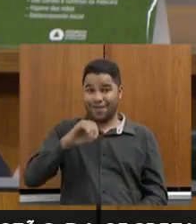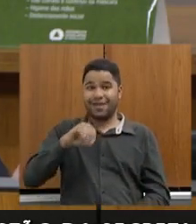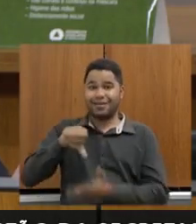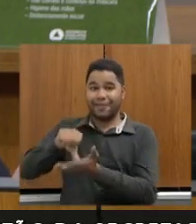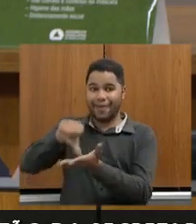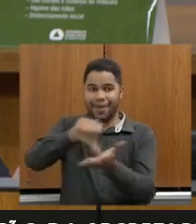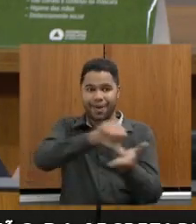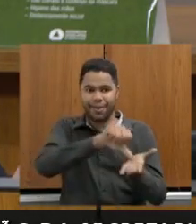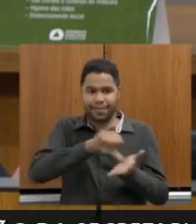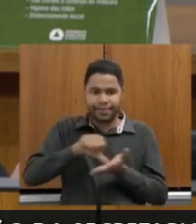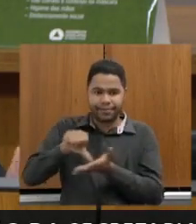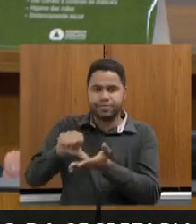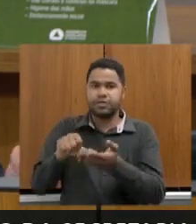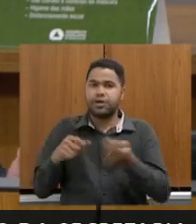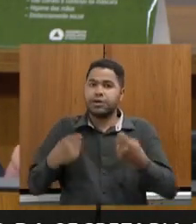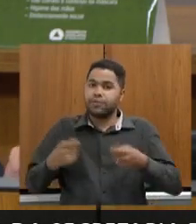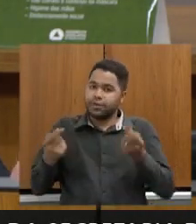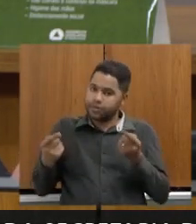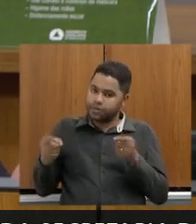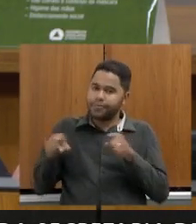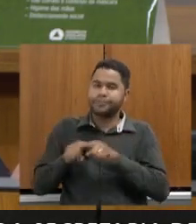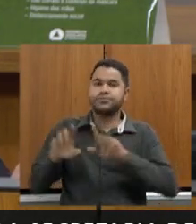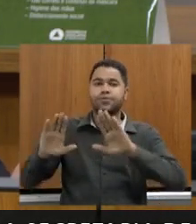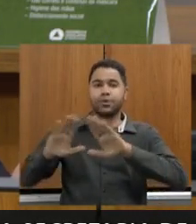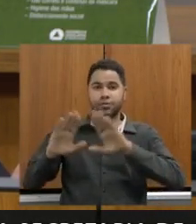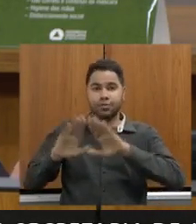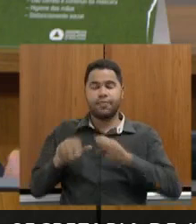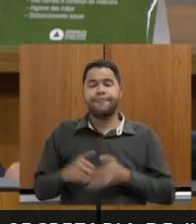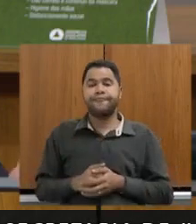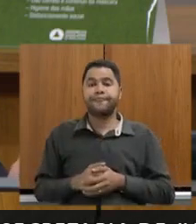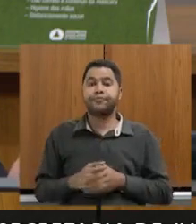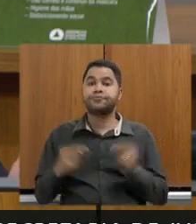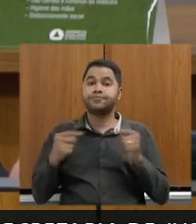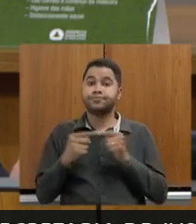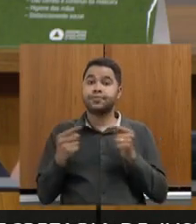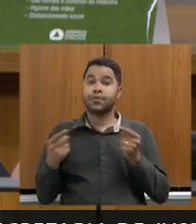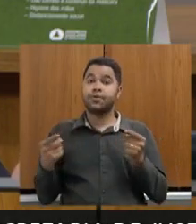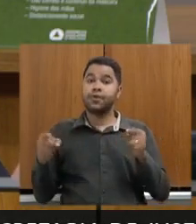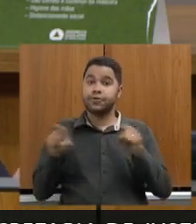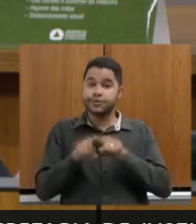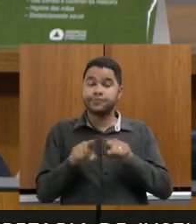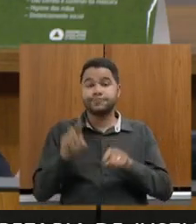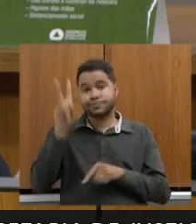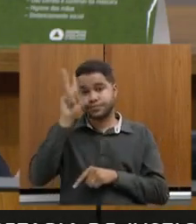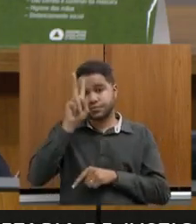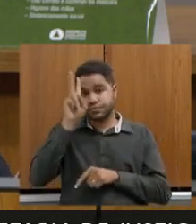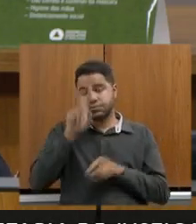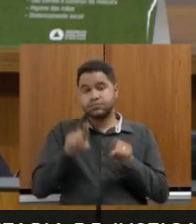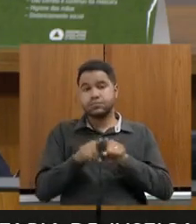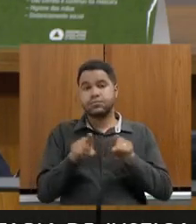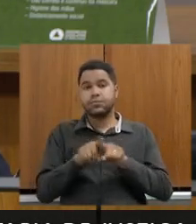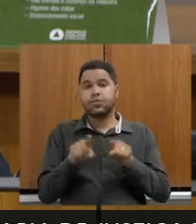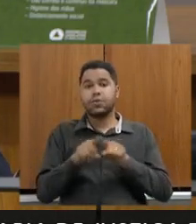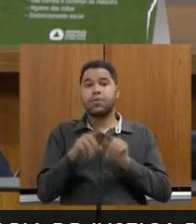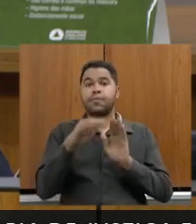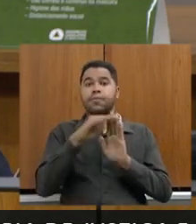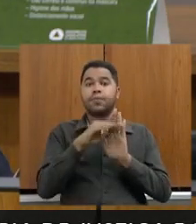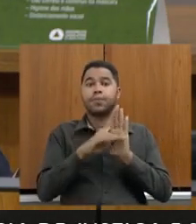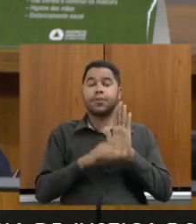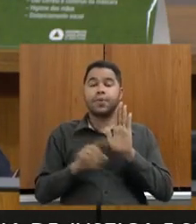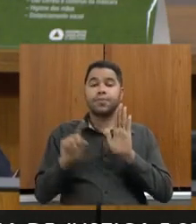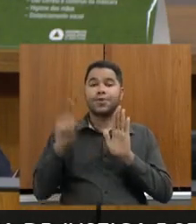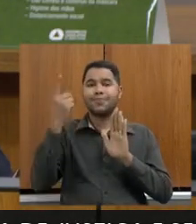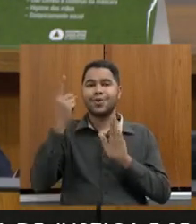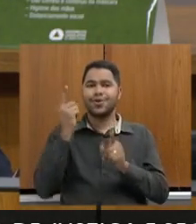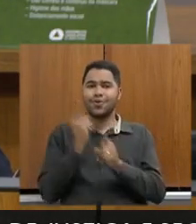então a gente precisa realmente dessa parceria né com assembleia e com relação a nossa parceria Deputado vai lembrar que mandar um dos nossos primeiros